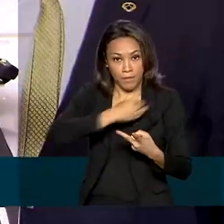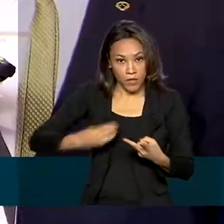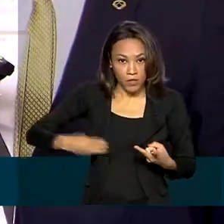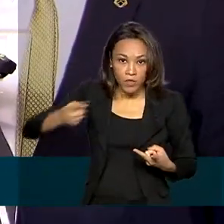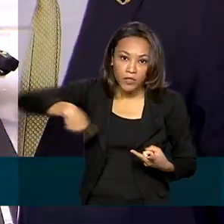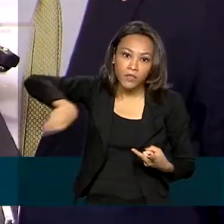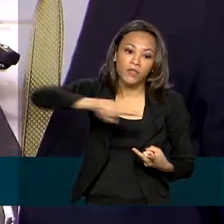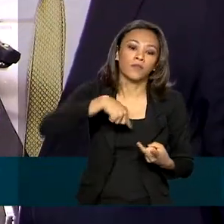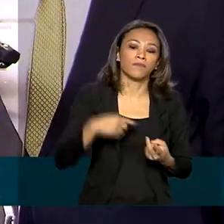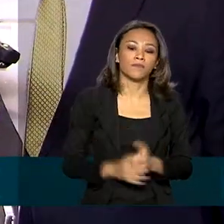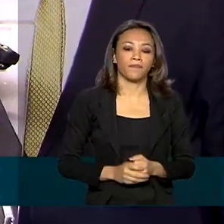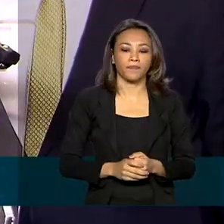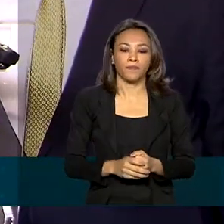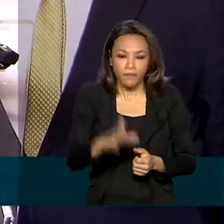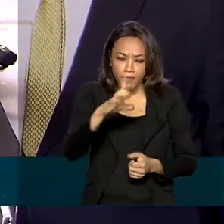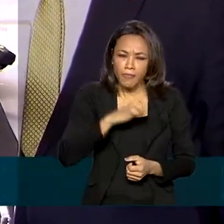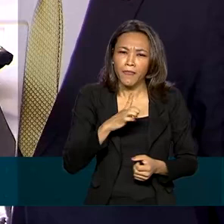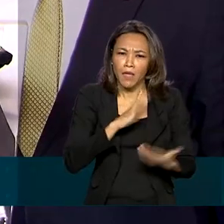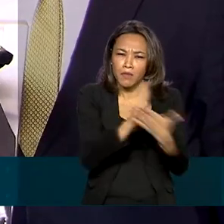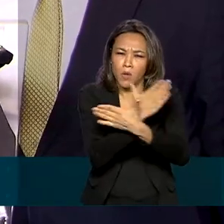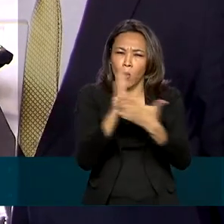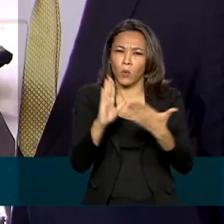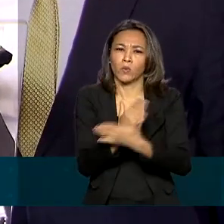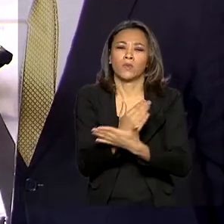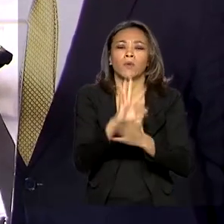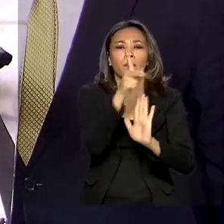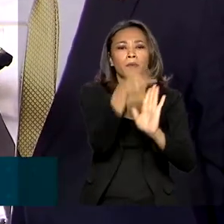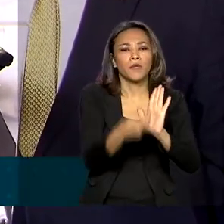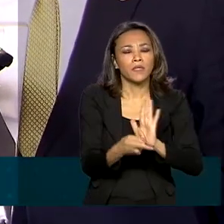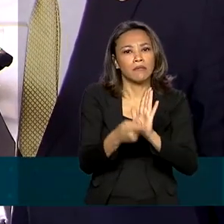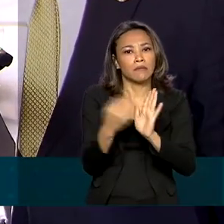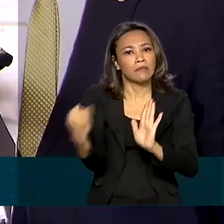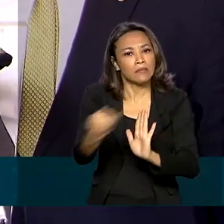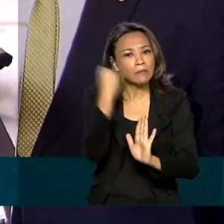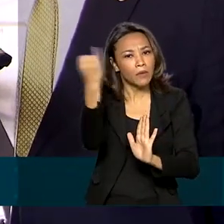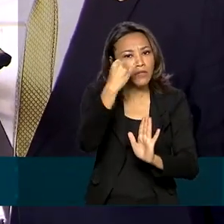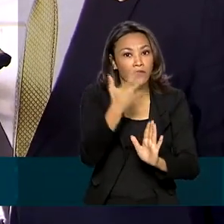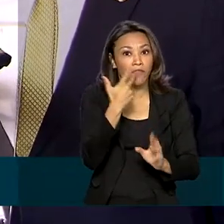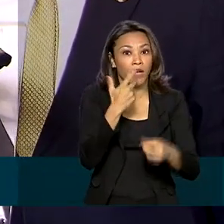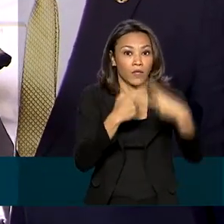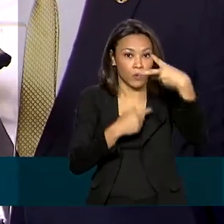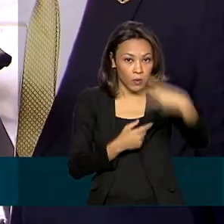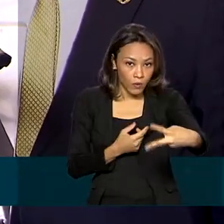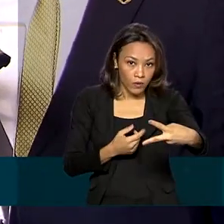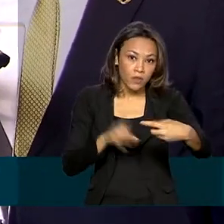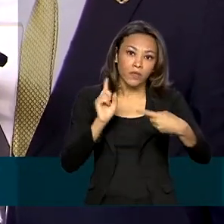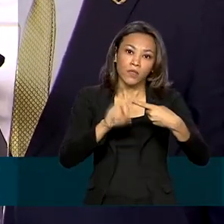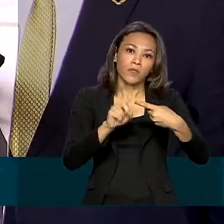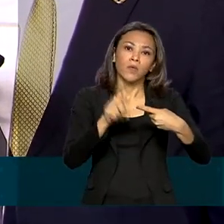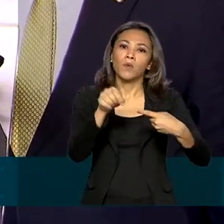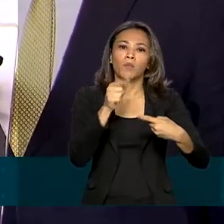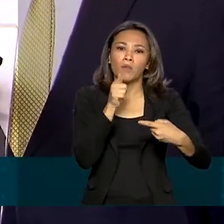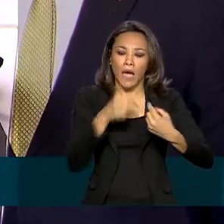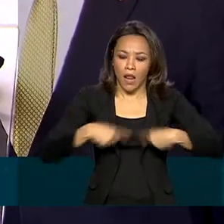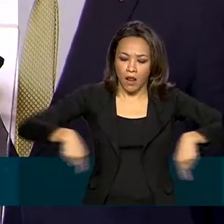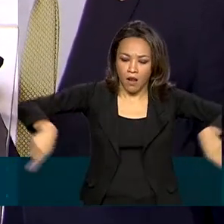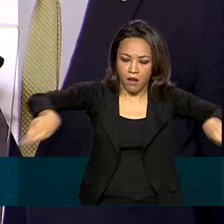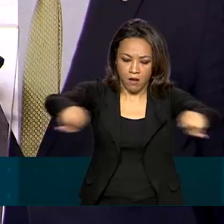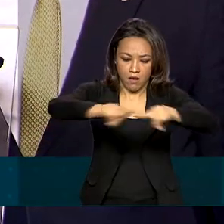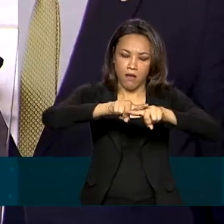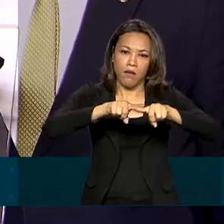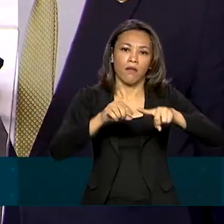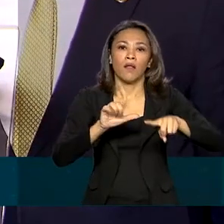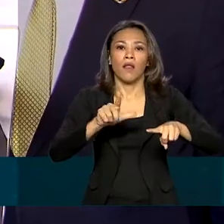Estado. Temos alguns projetos muito importantes em conjunto e eu vou destacar dois. Primeiro, a dragagem da Lagoa Mirim, que